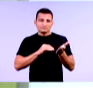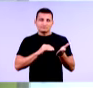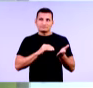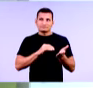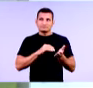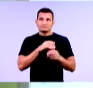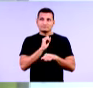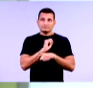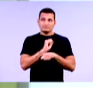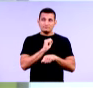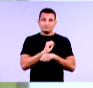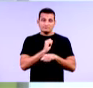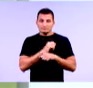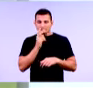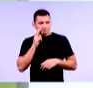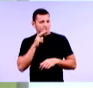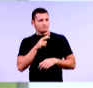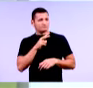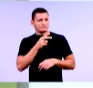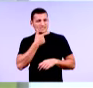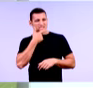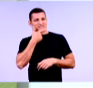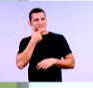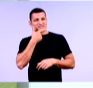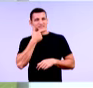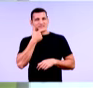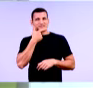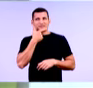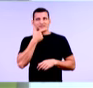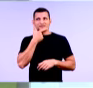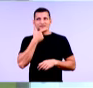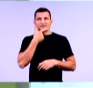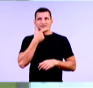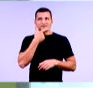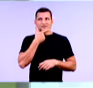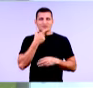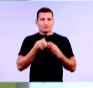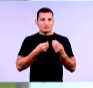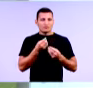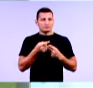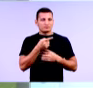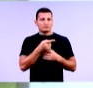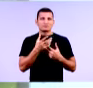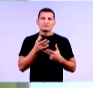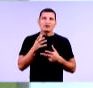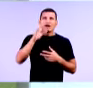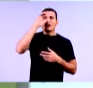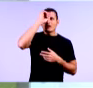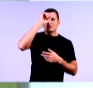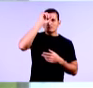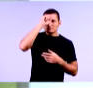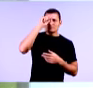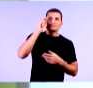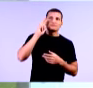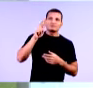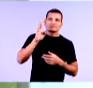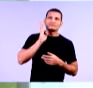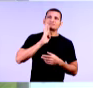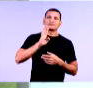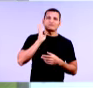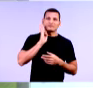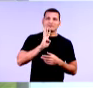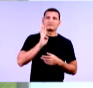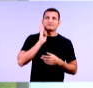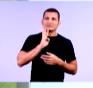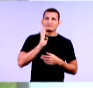que quando ele faz isso, você olha que lindo, dá um sorriso, é como se fosse uma recompensa para ele, né? Você achou legal aquilo, você